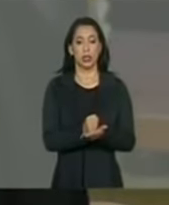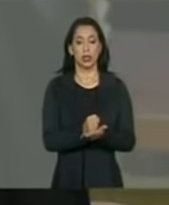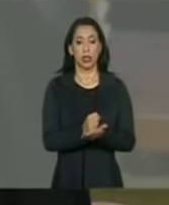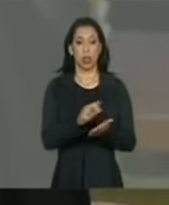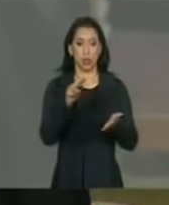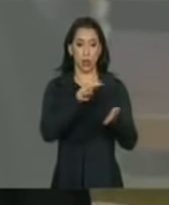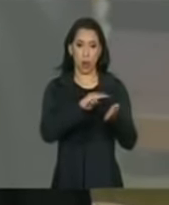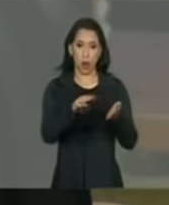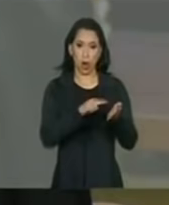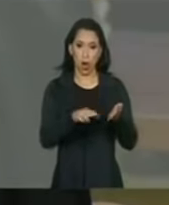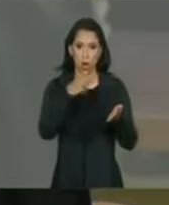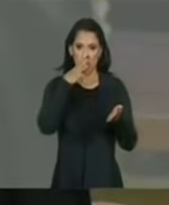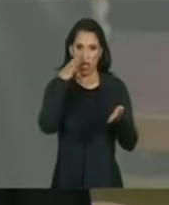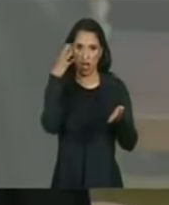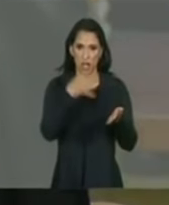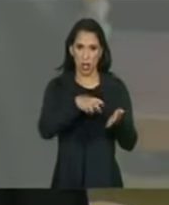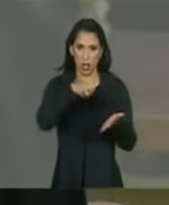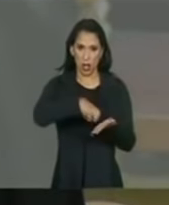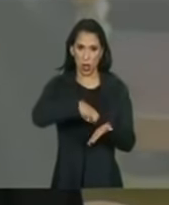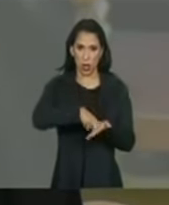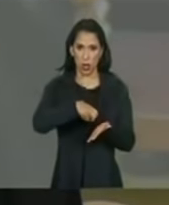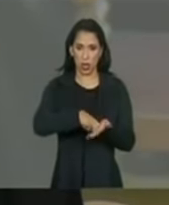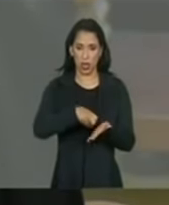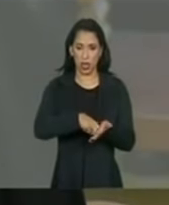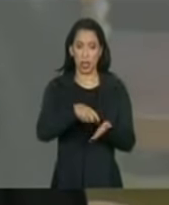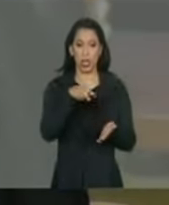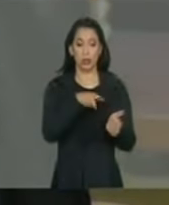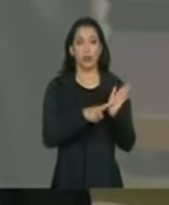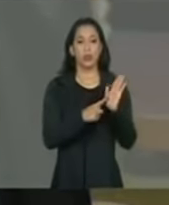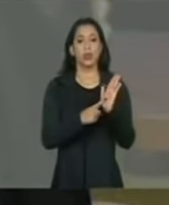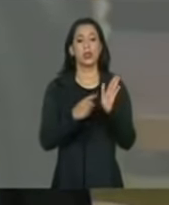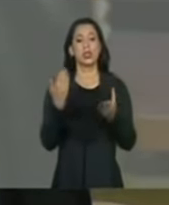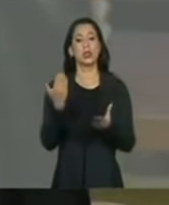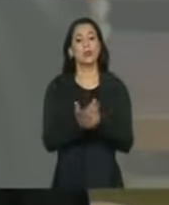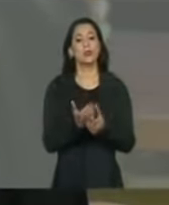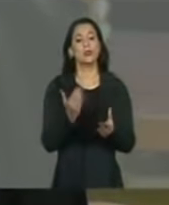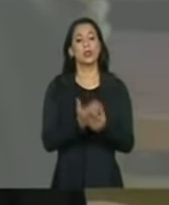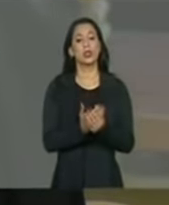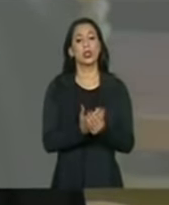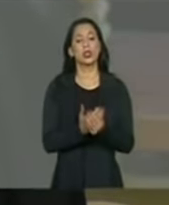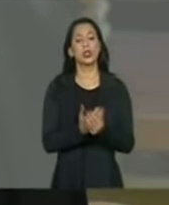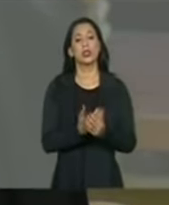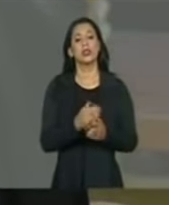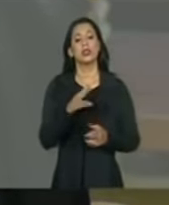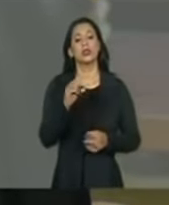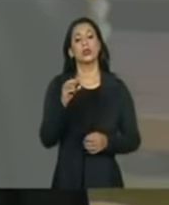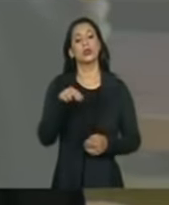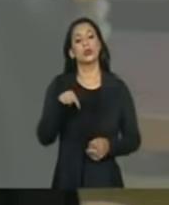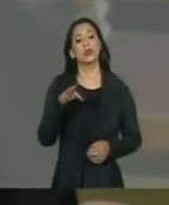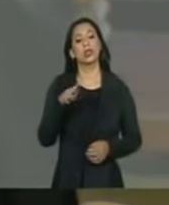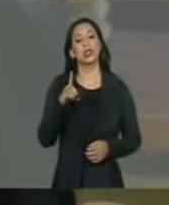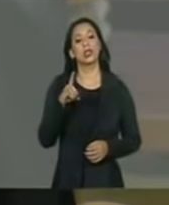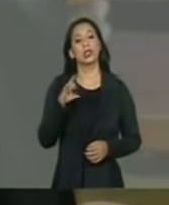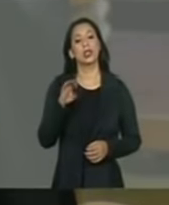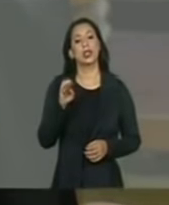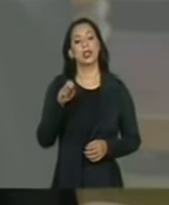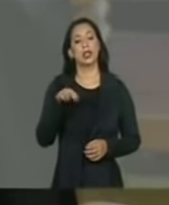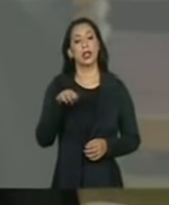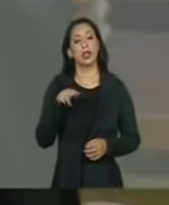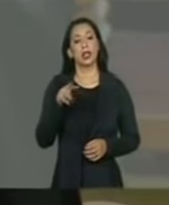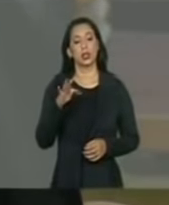de condenados sua qualificação e referência ao processo em que foi proferida sentença condenatória tais